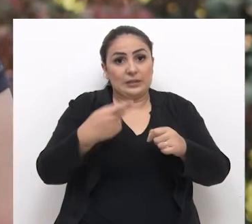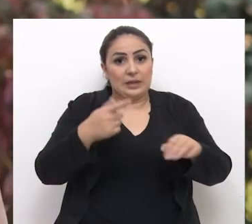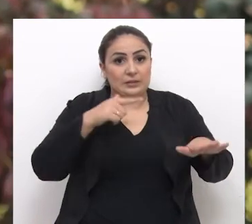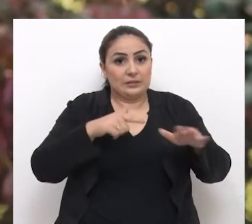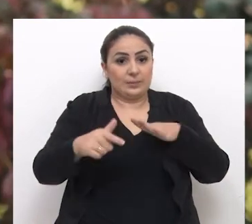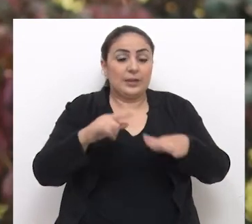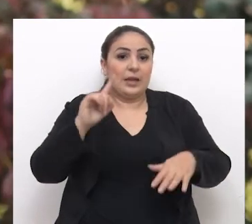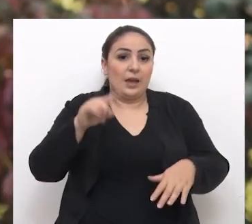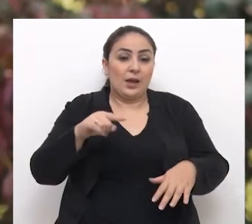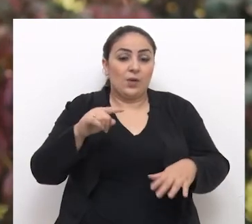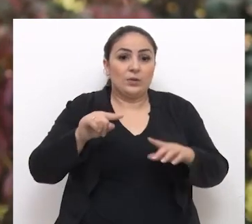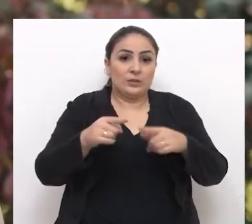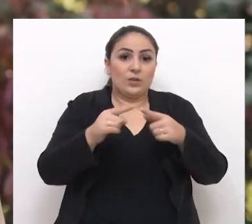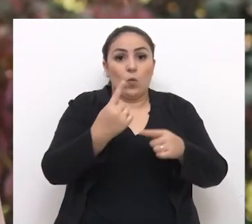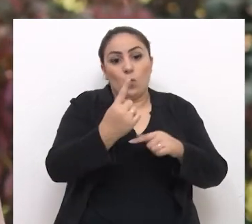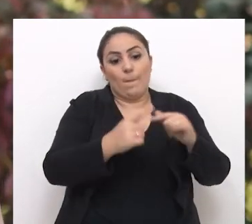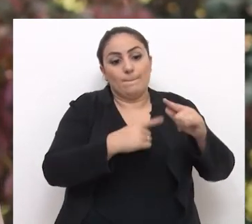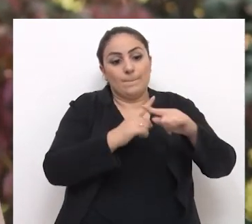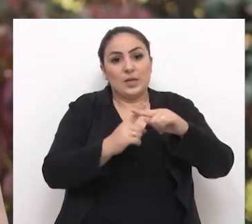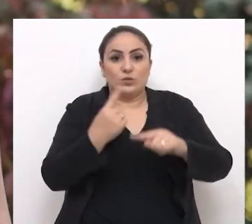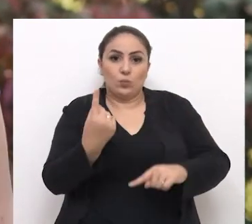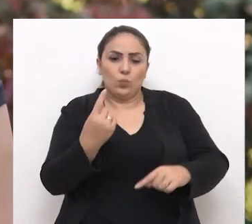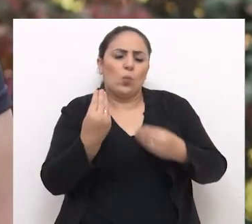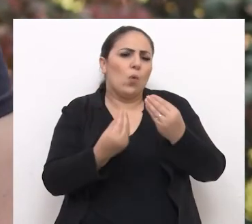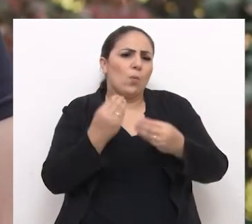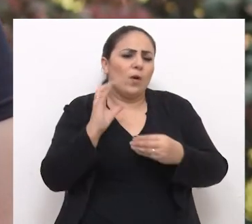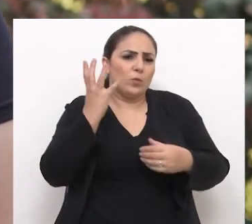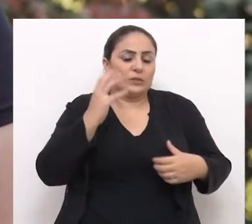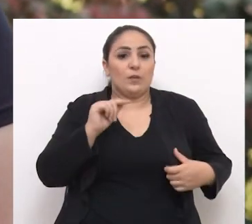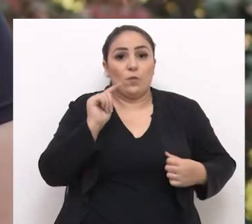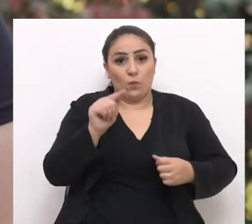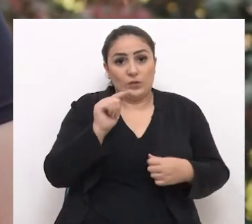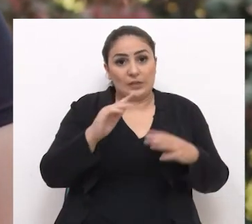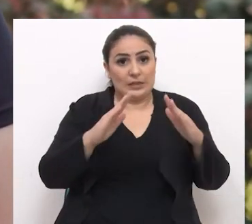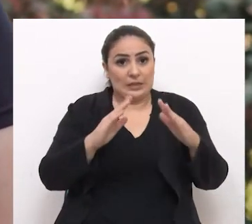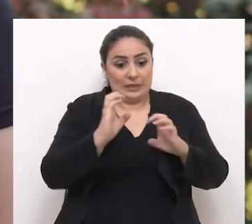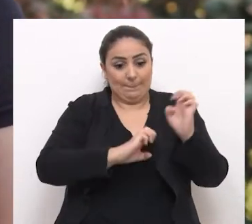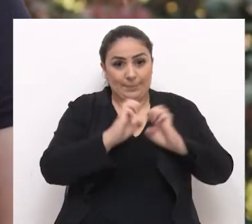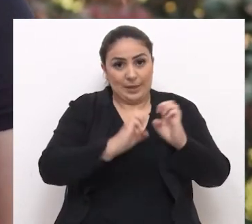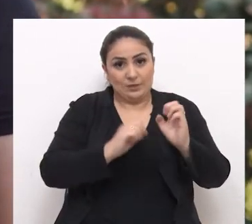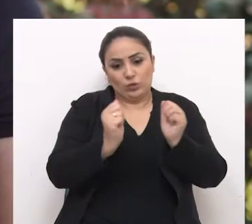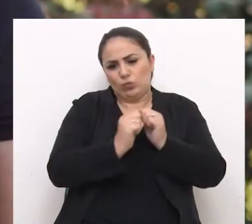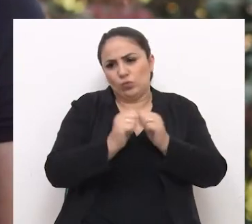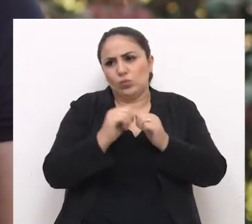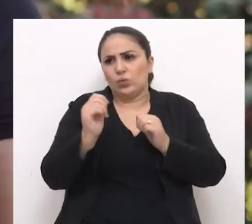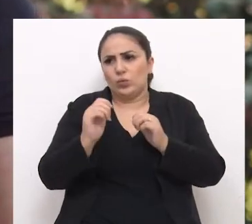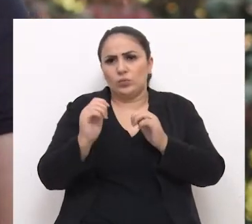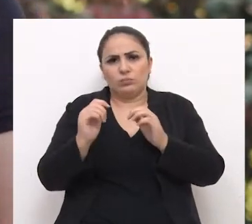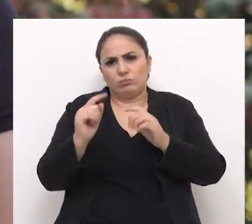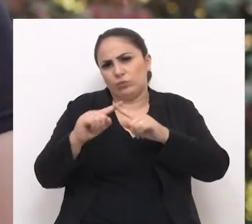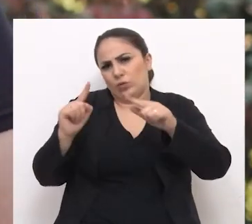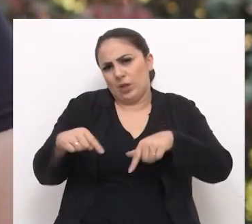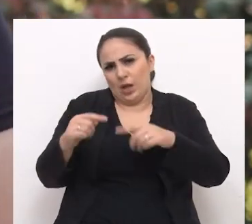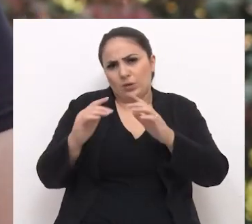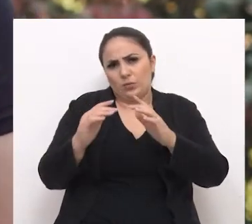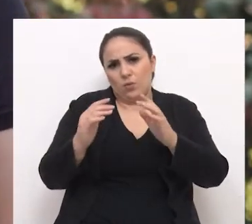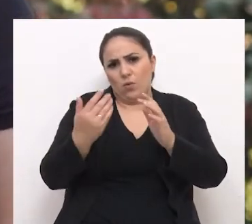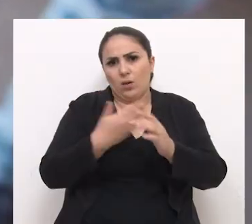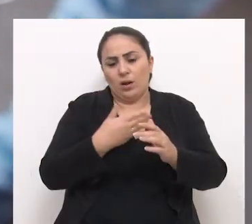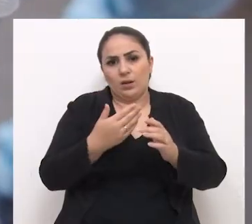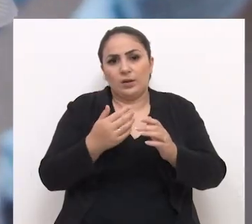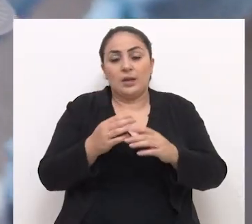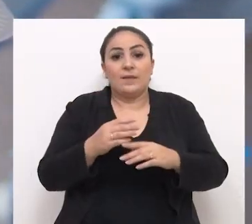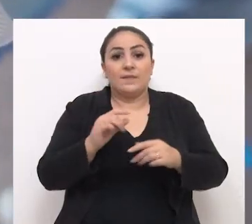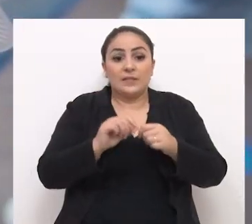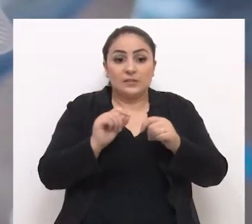gente vai fazer nessa semana é o desafio 1+1. Como que ele vai acontecer? Você na sua empresa, junto com seus colaboradores,